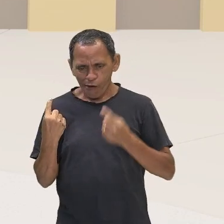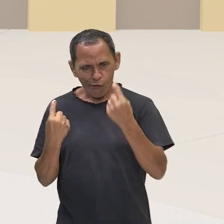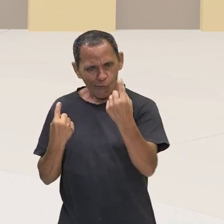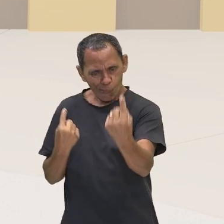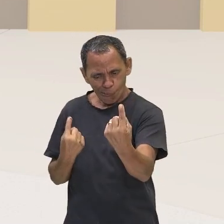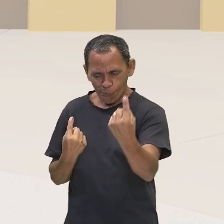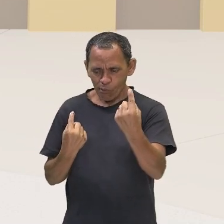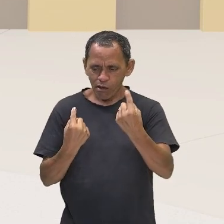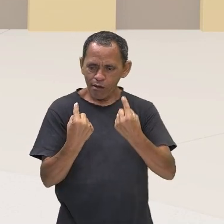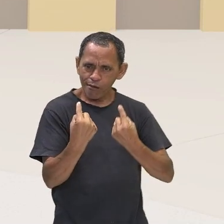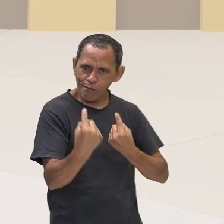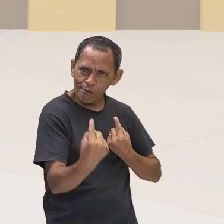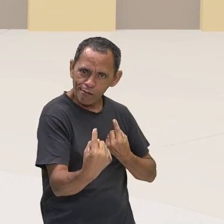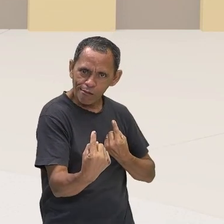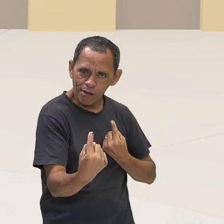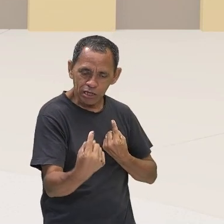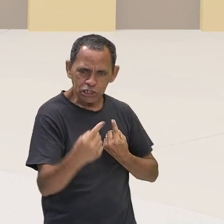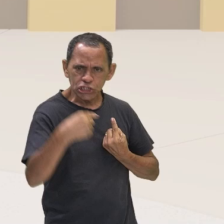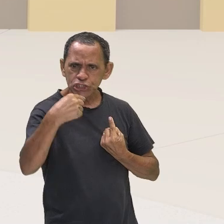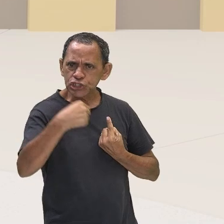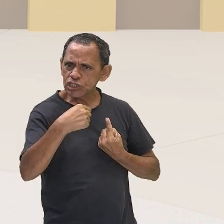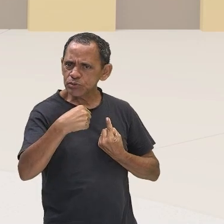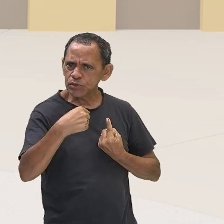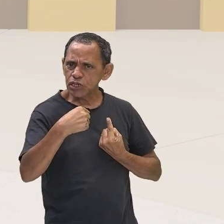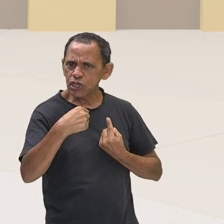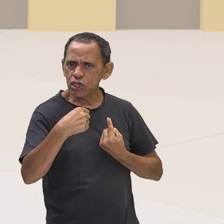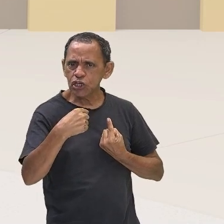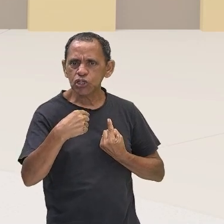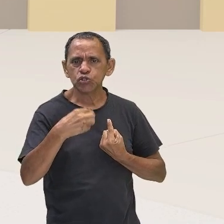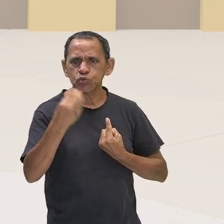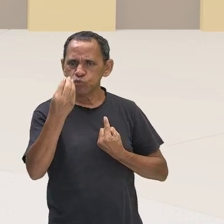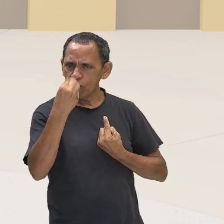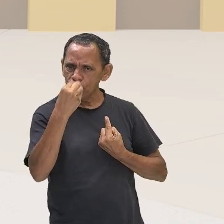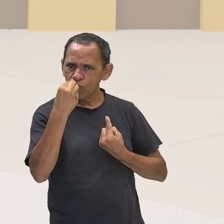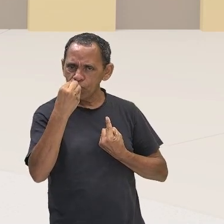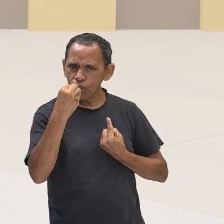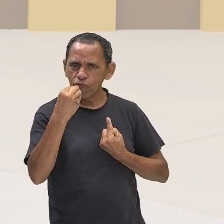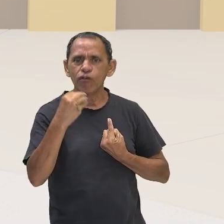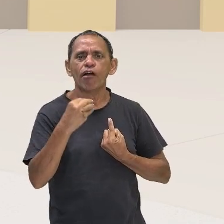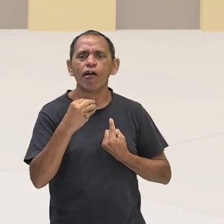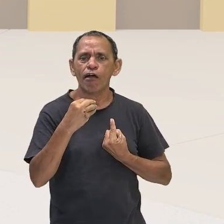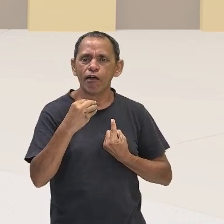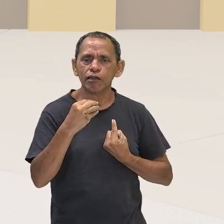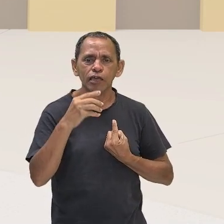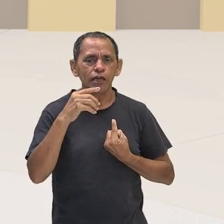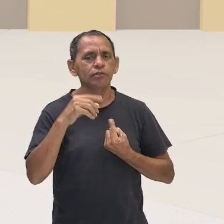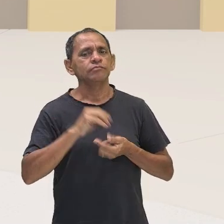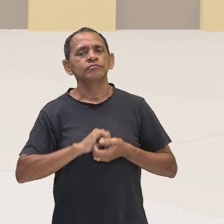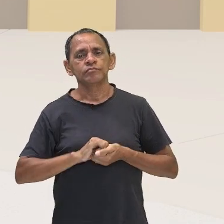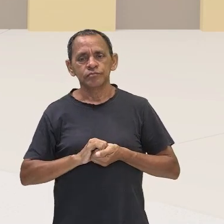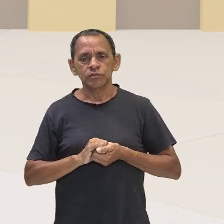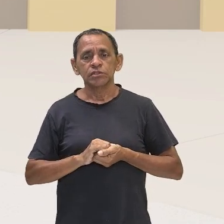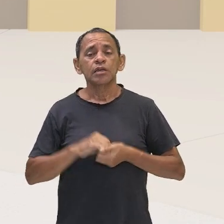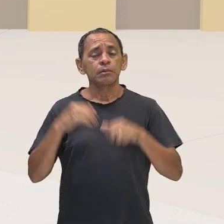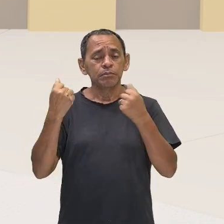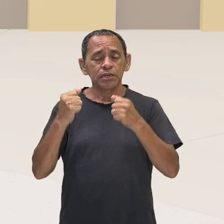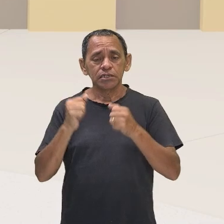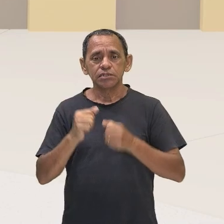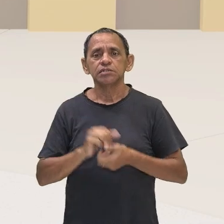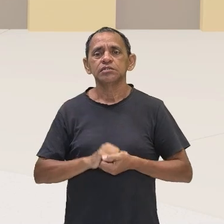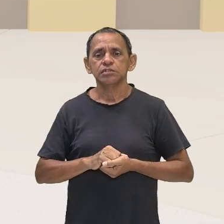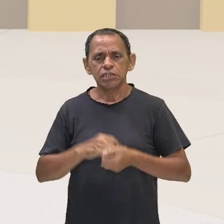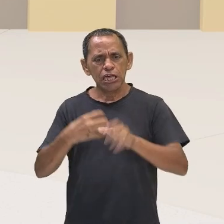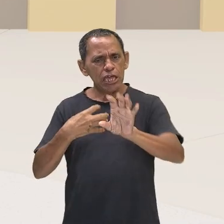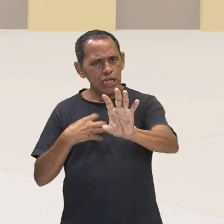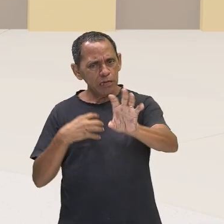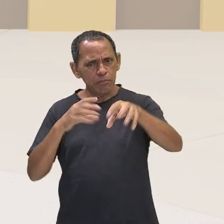parecer frágil ou vulnerável, né? Ficar feliz com a alegria do outro é muito fácil, mas ter empatia com o momento